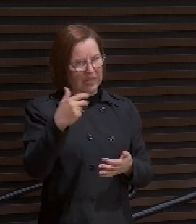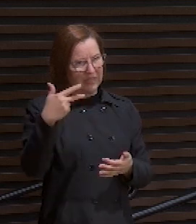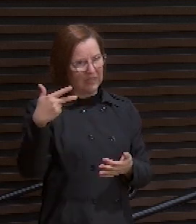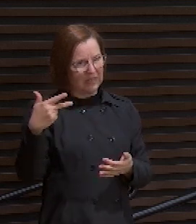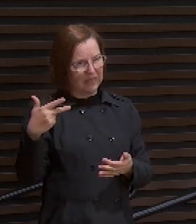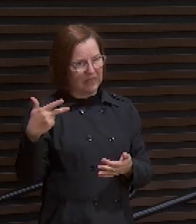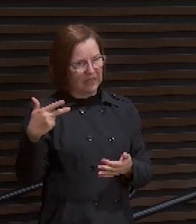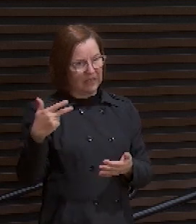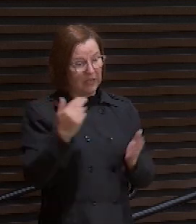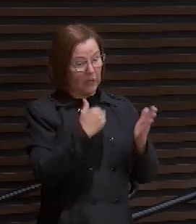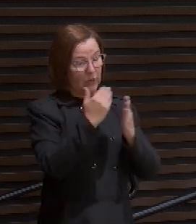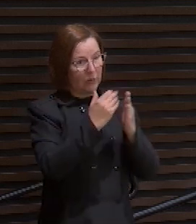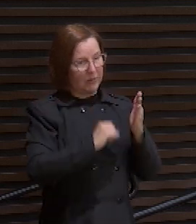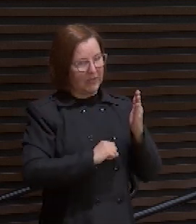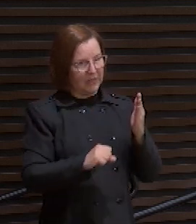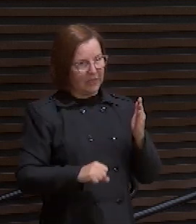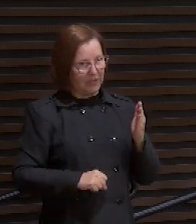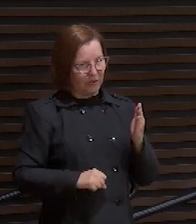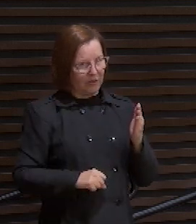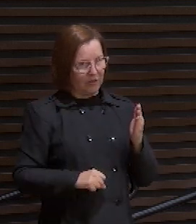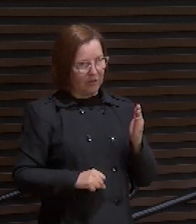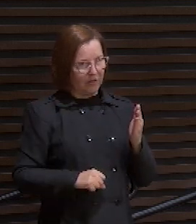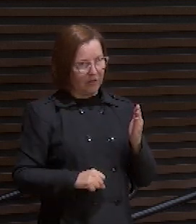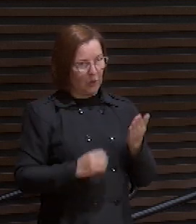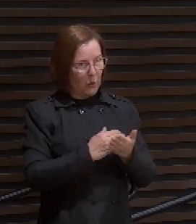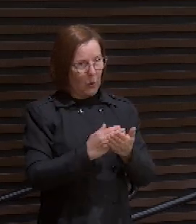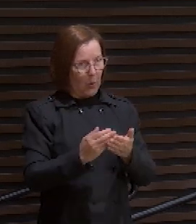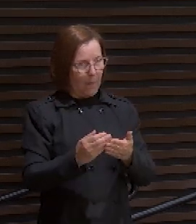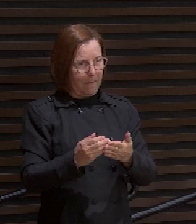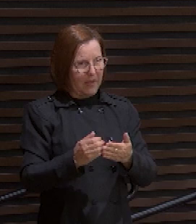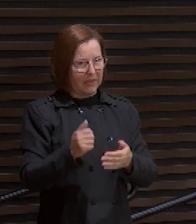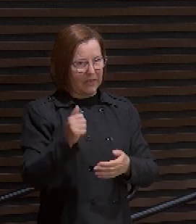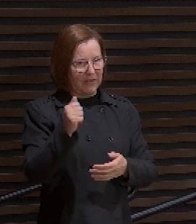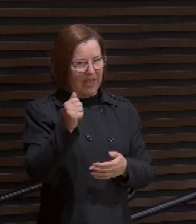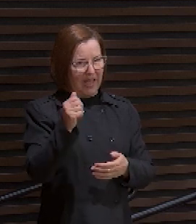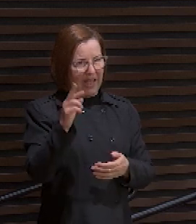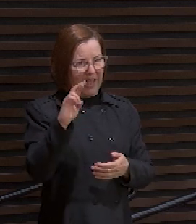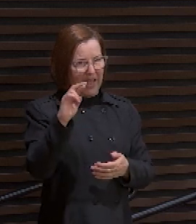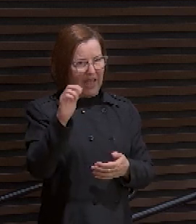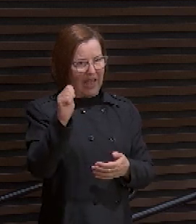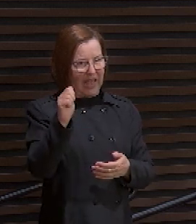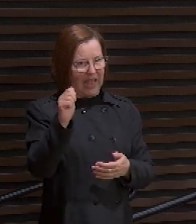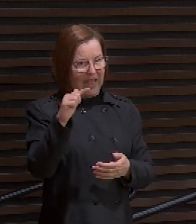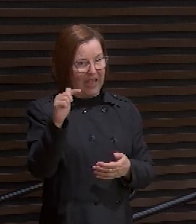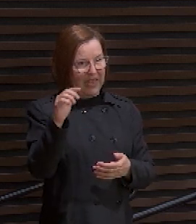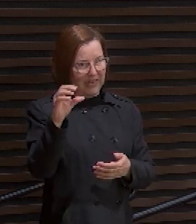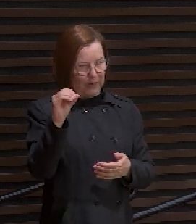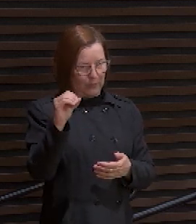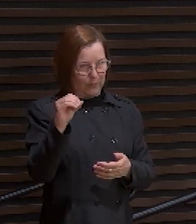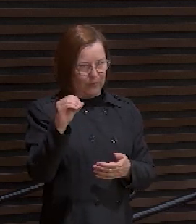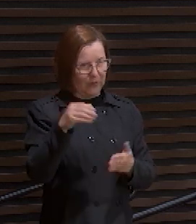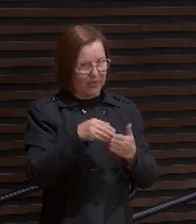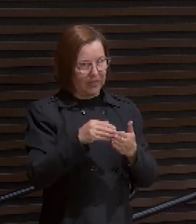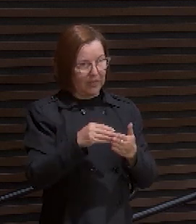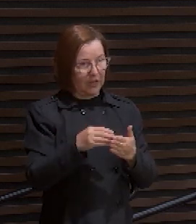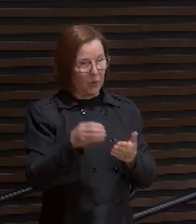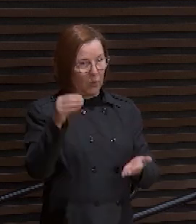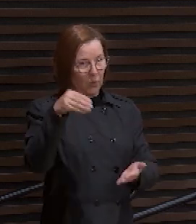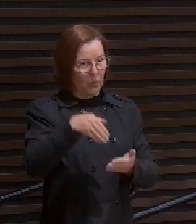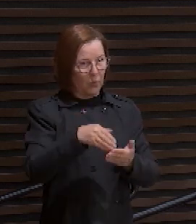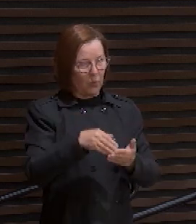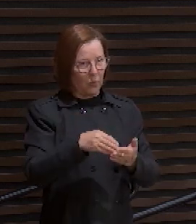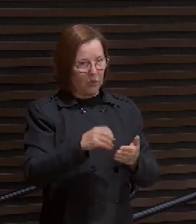83 sumos sacerdotes desde Arão até o último no